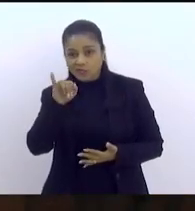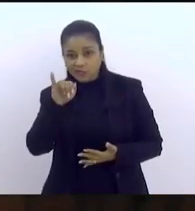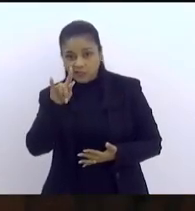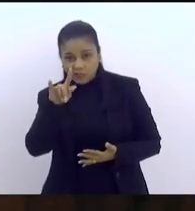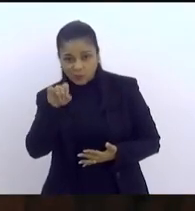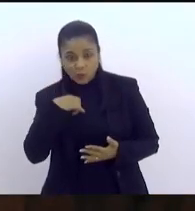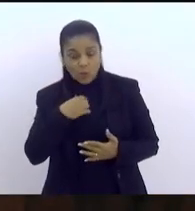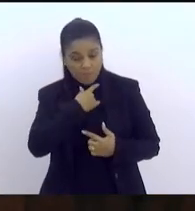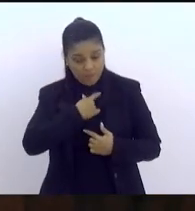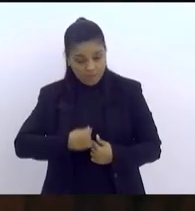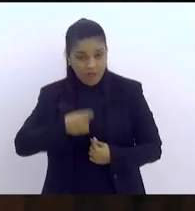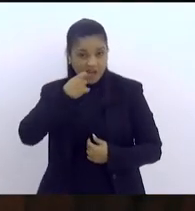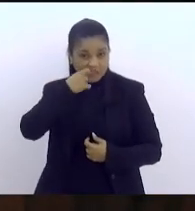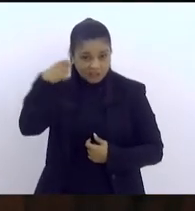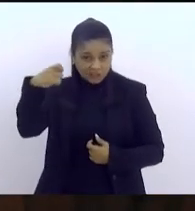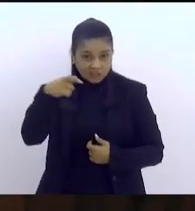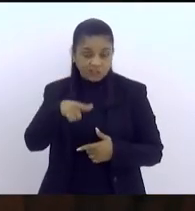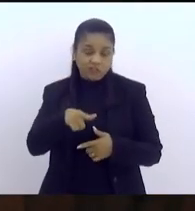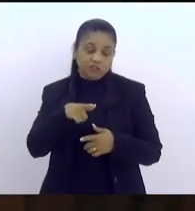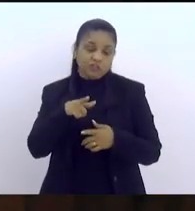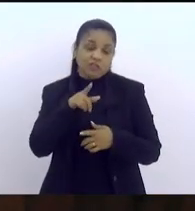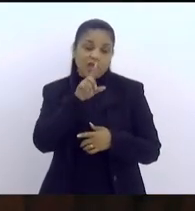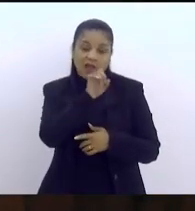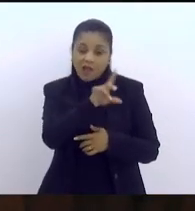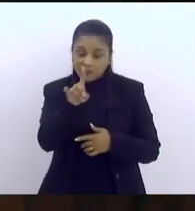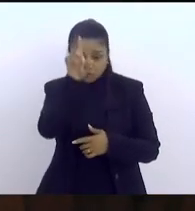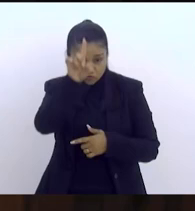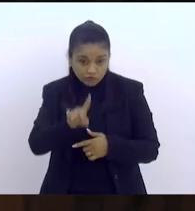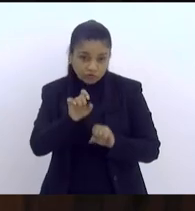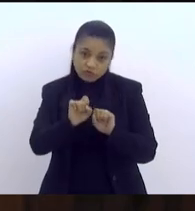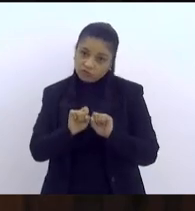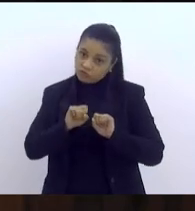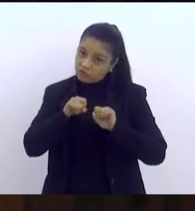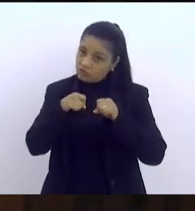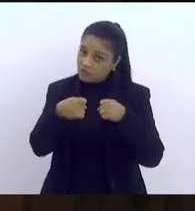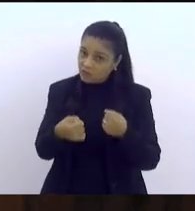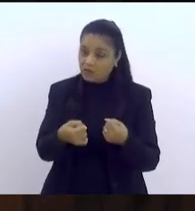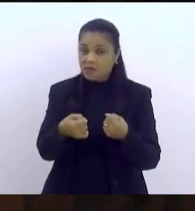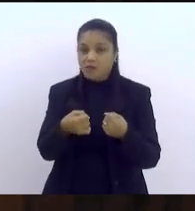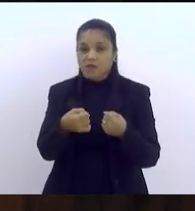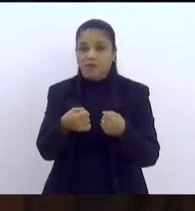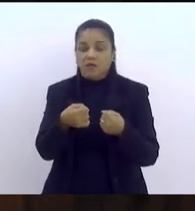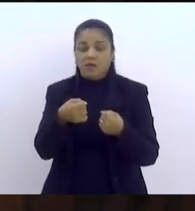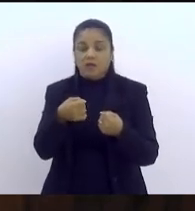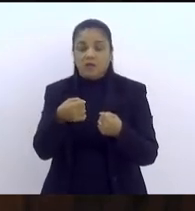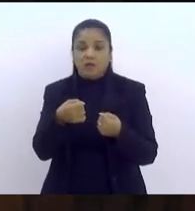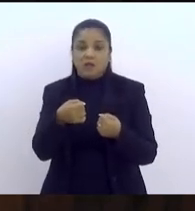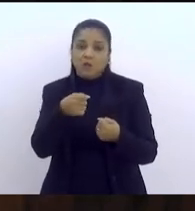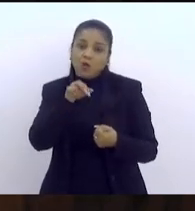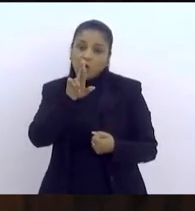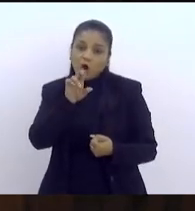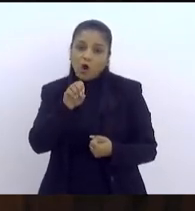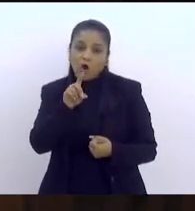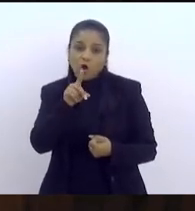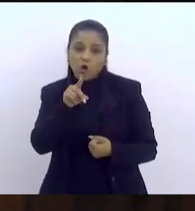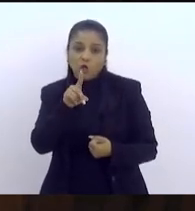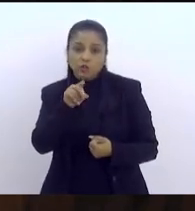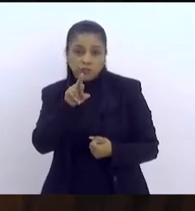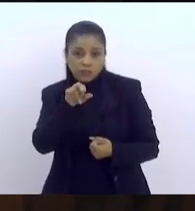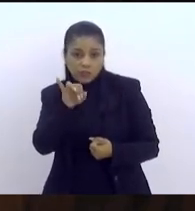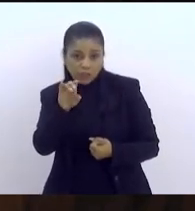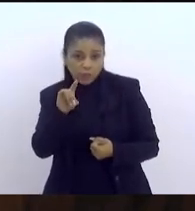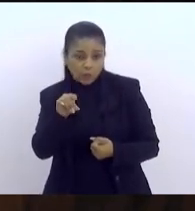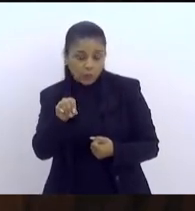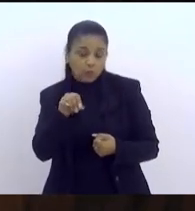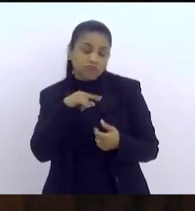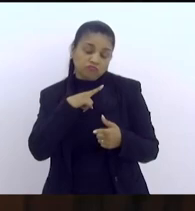com esse negócio. Eu acho que cada um tem que ter o direito de defender. E depois, se der problema, algum problema judicial, alguma coisa,